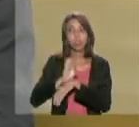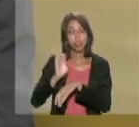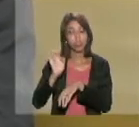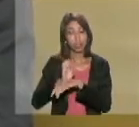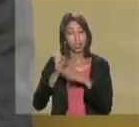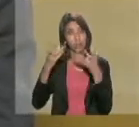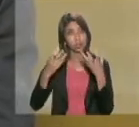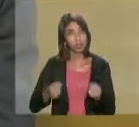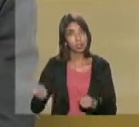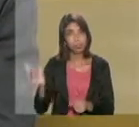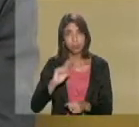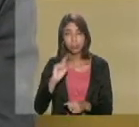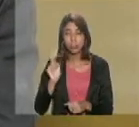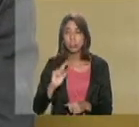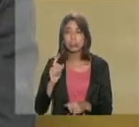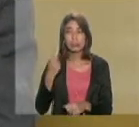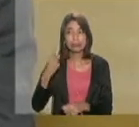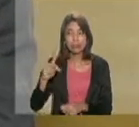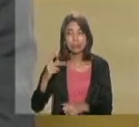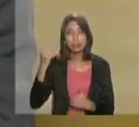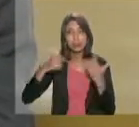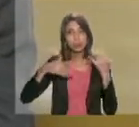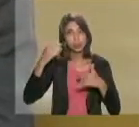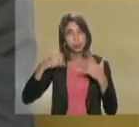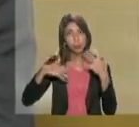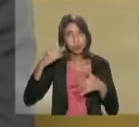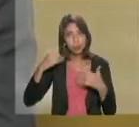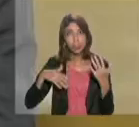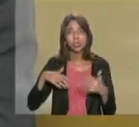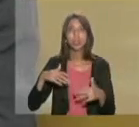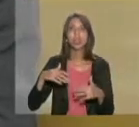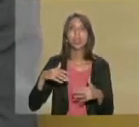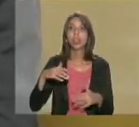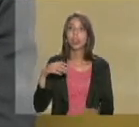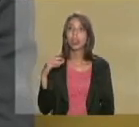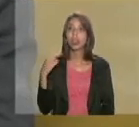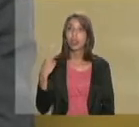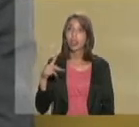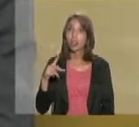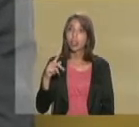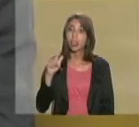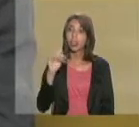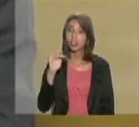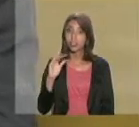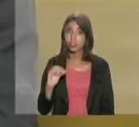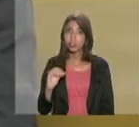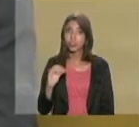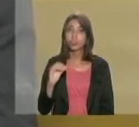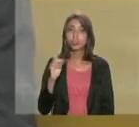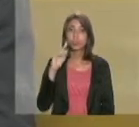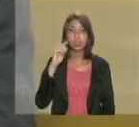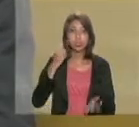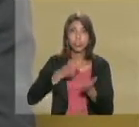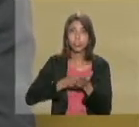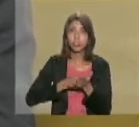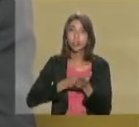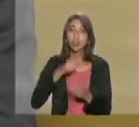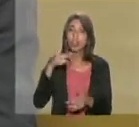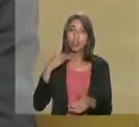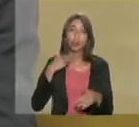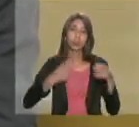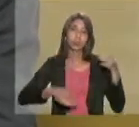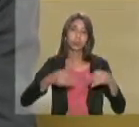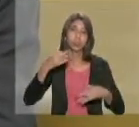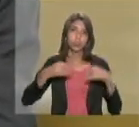Estado não aceita a argumentação, o litígio lugar de decidir litígio é